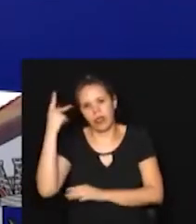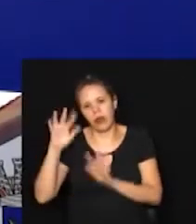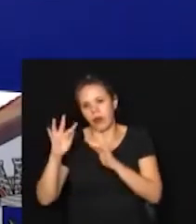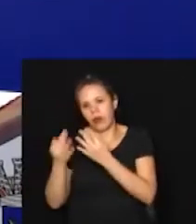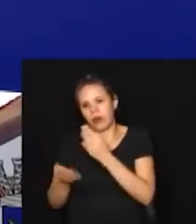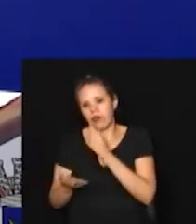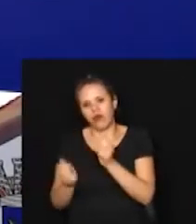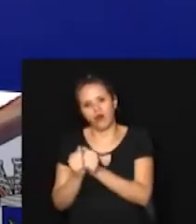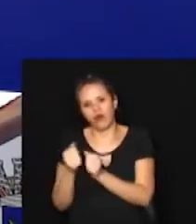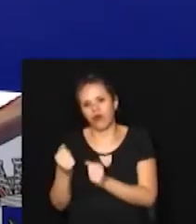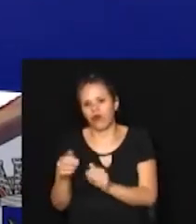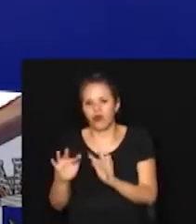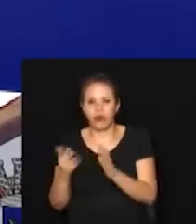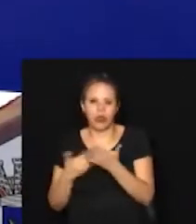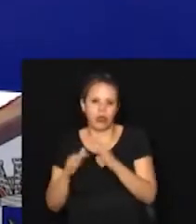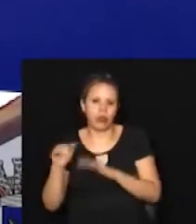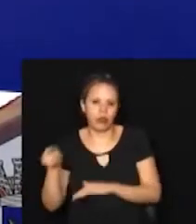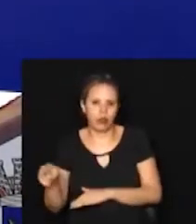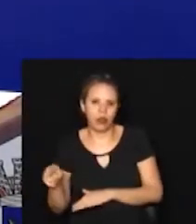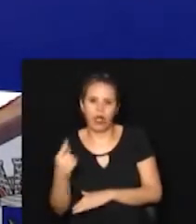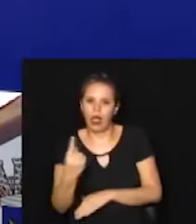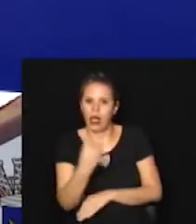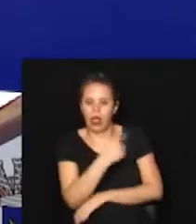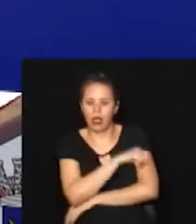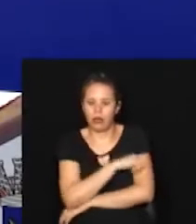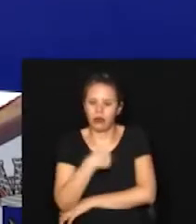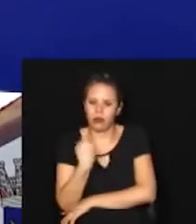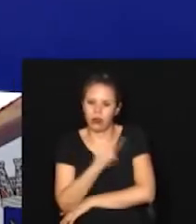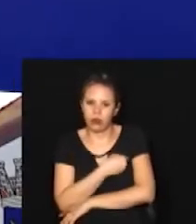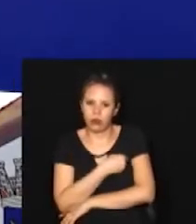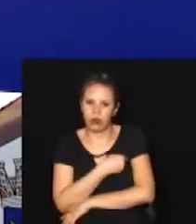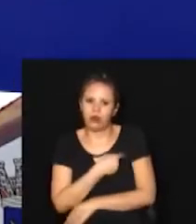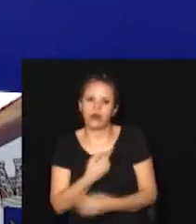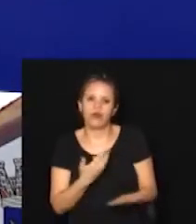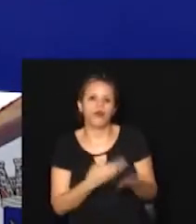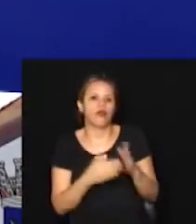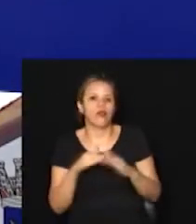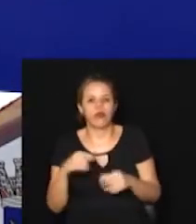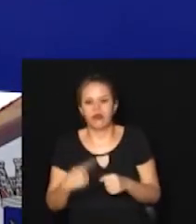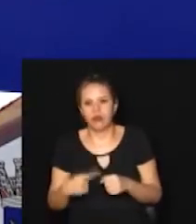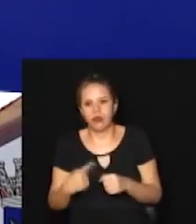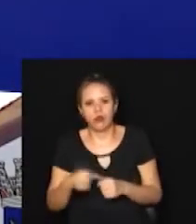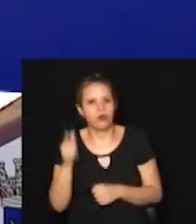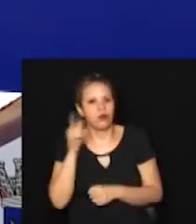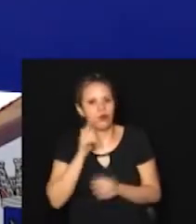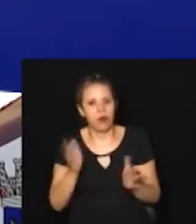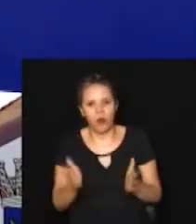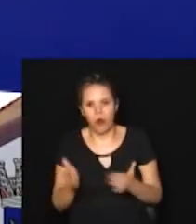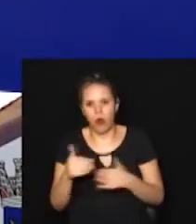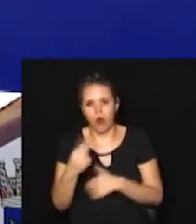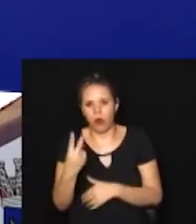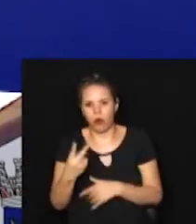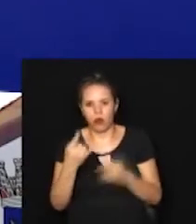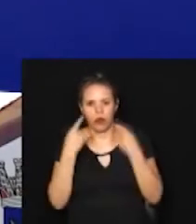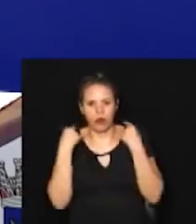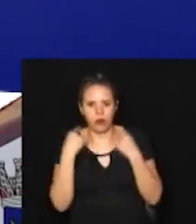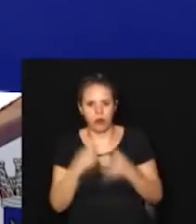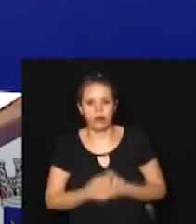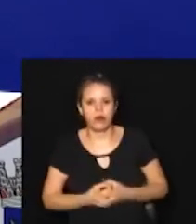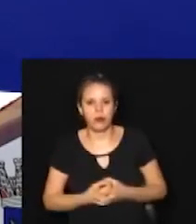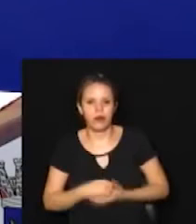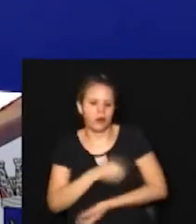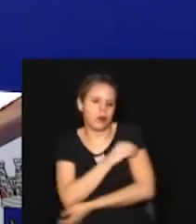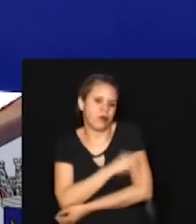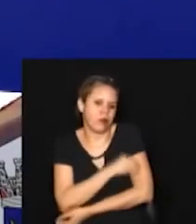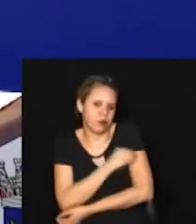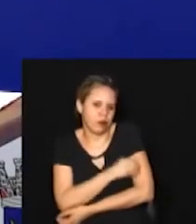com a escola, né? Mas cada aluno nosso da rede municipal vai ganhar um kit com 2 máscaras, álcool